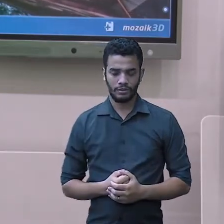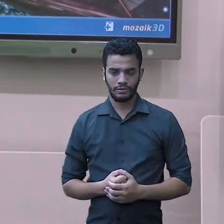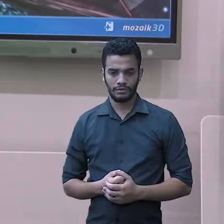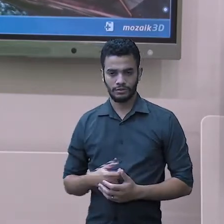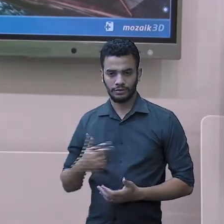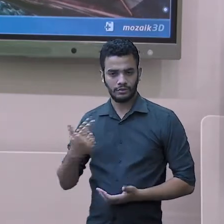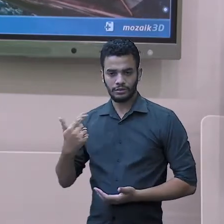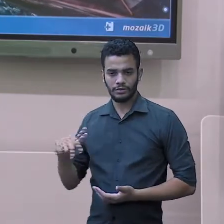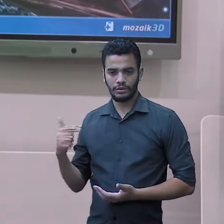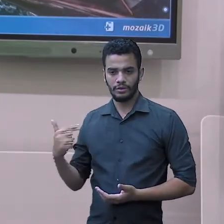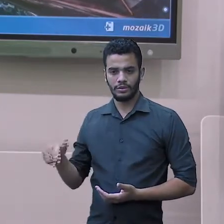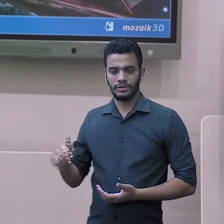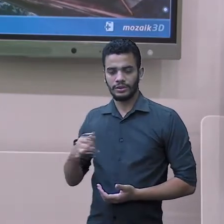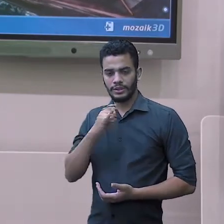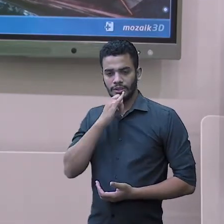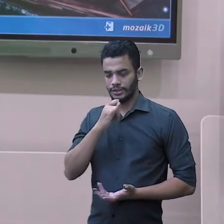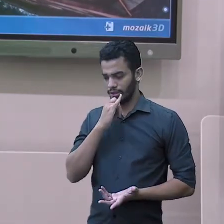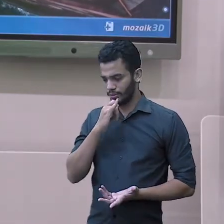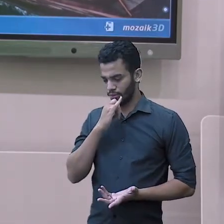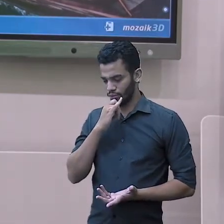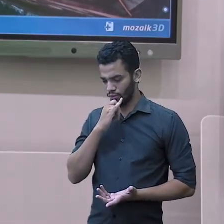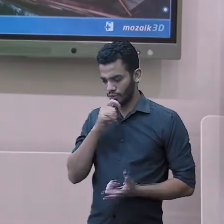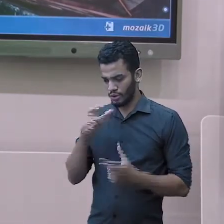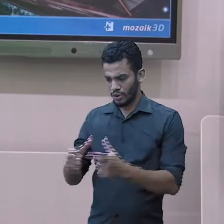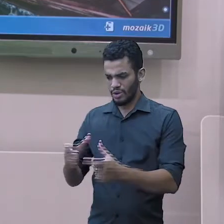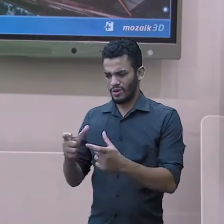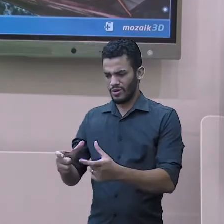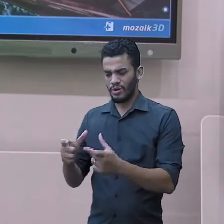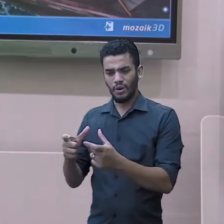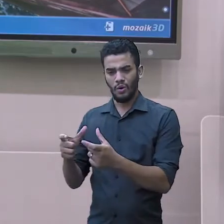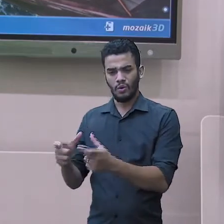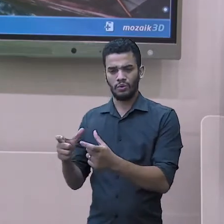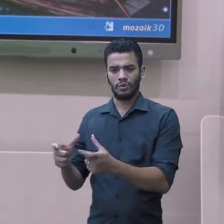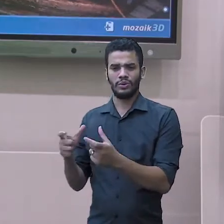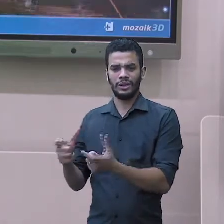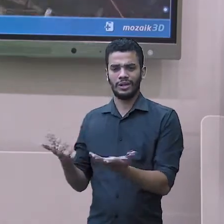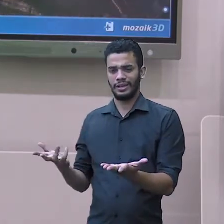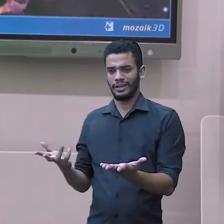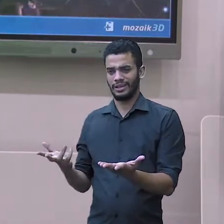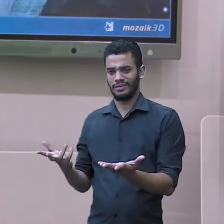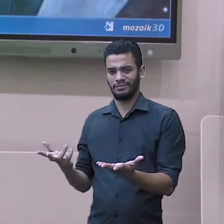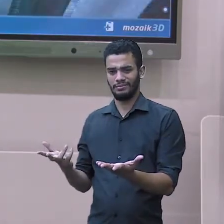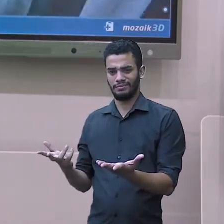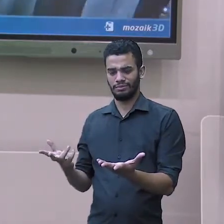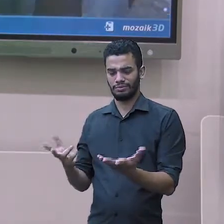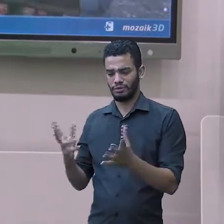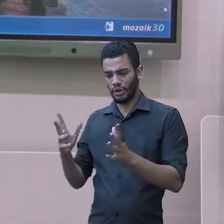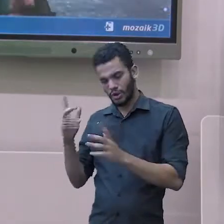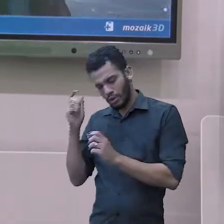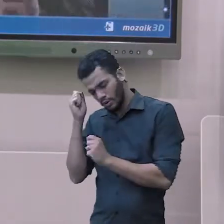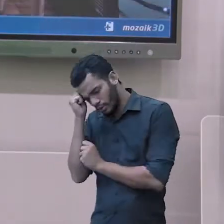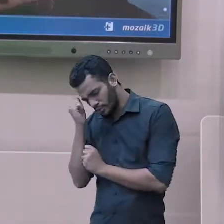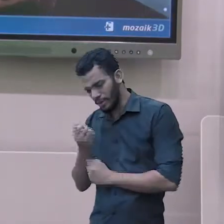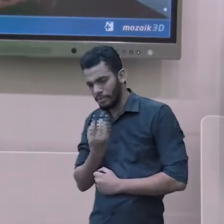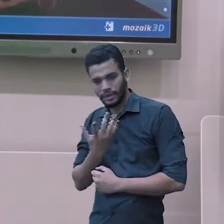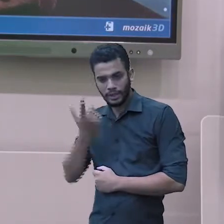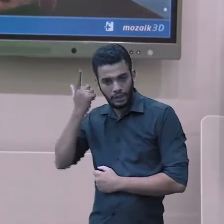infraestrutura nenhuma, sem acomodação, nada, porque eles aproveitavam essa